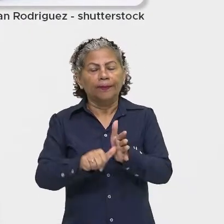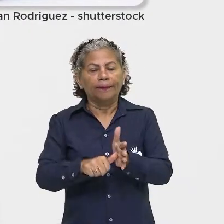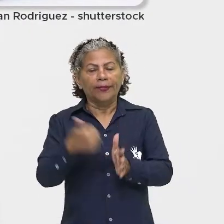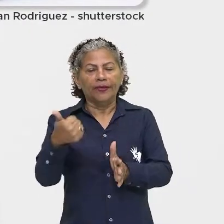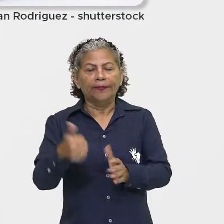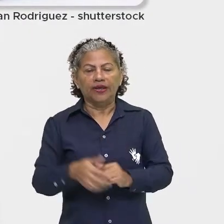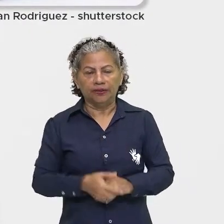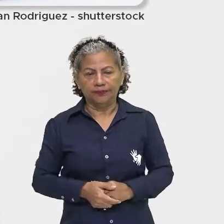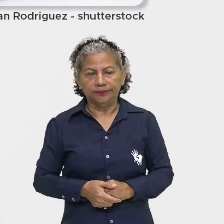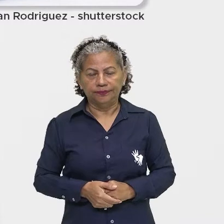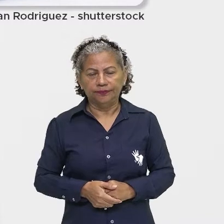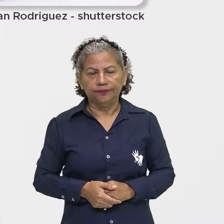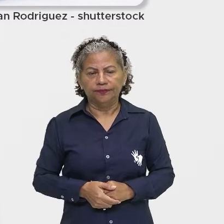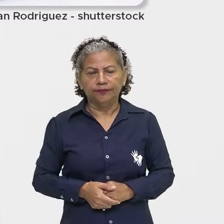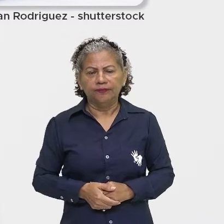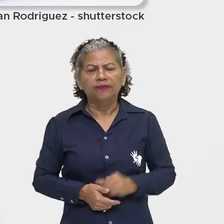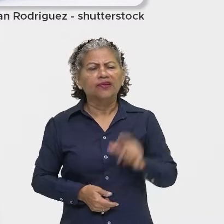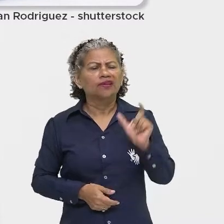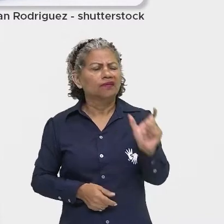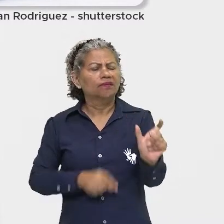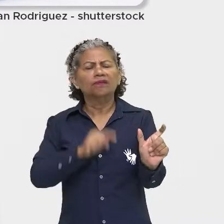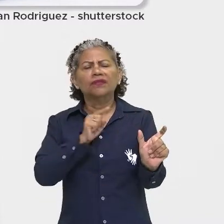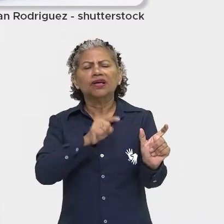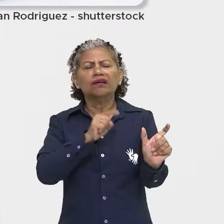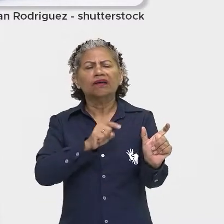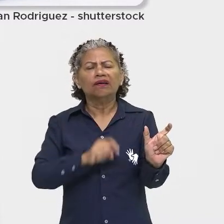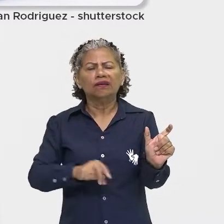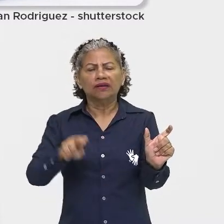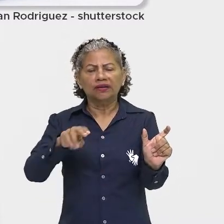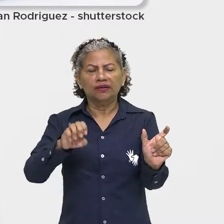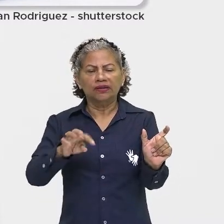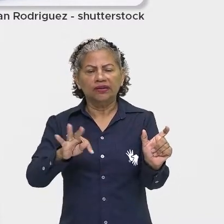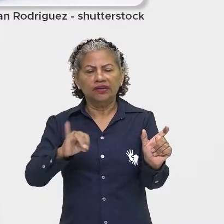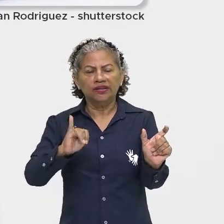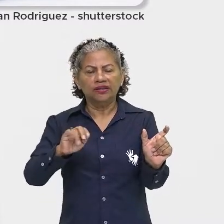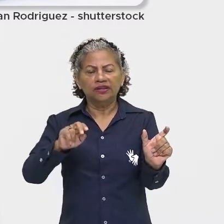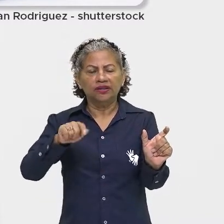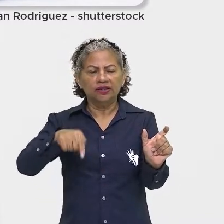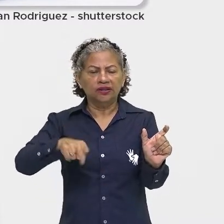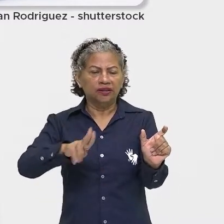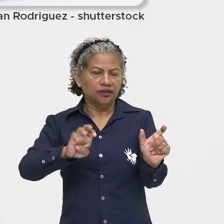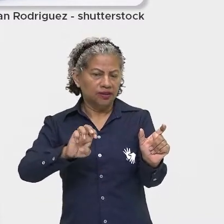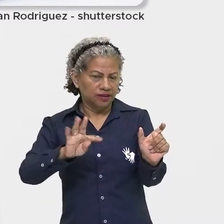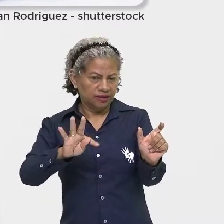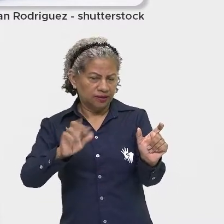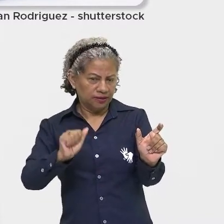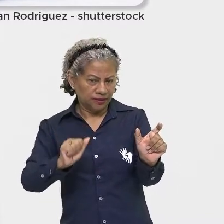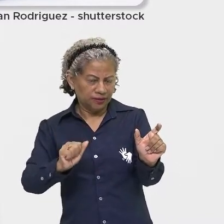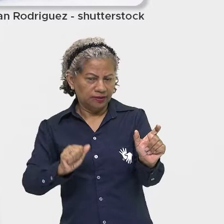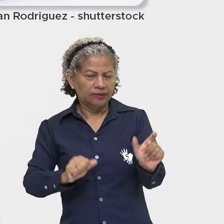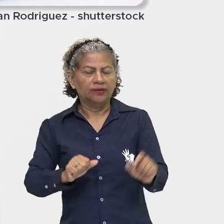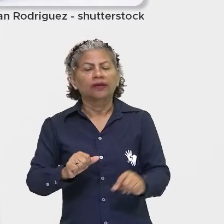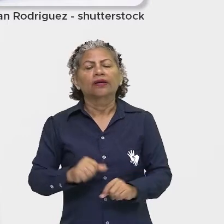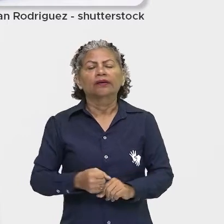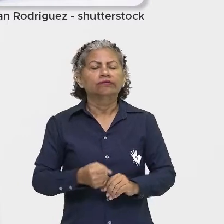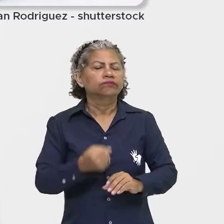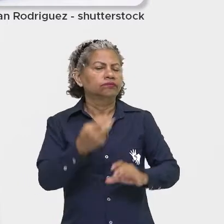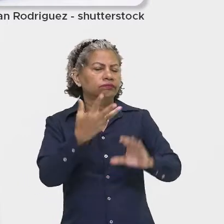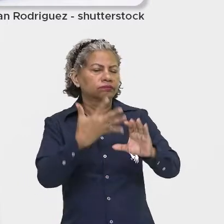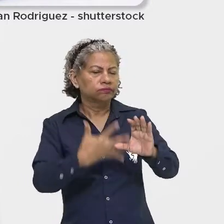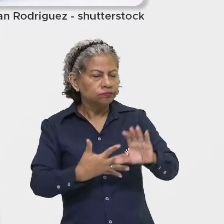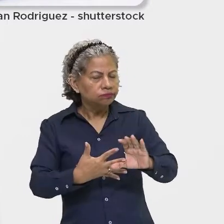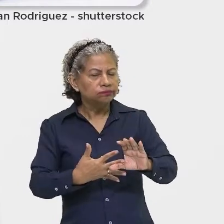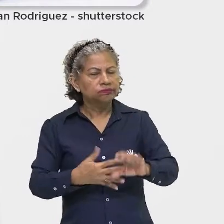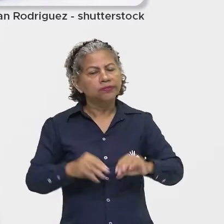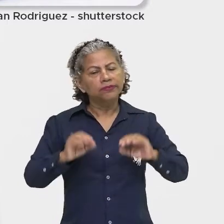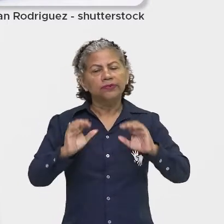tá? Termo netiqueta formado pela fusão de net e etiqueta, utilizado para se referir ao comportamento e etiqueta